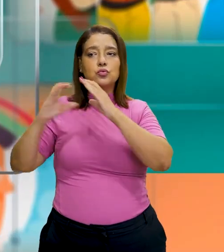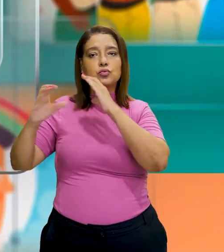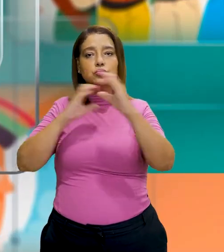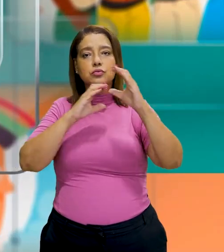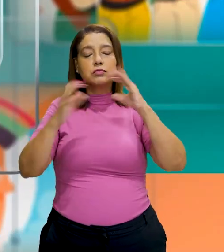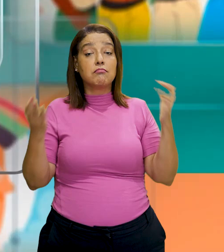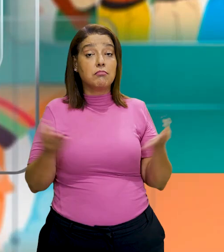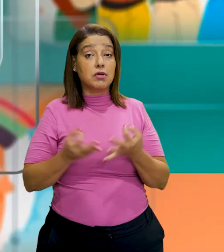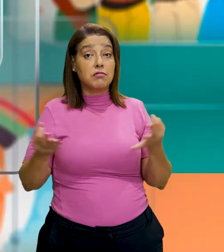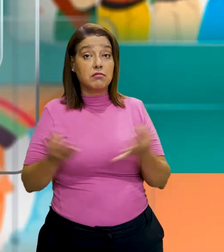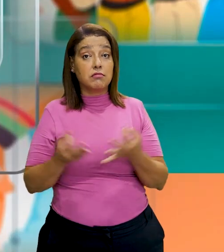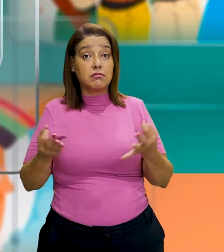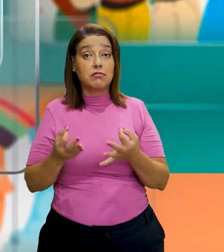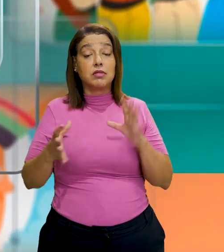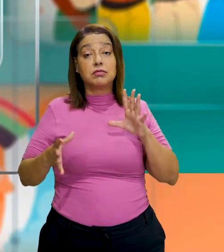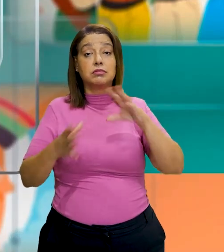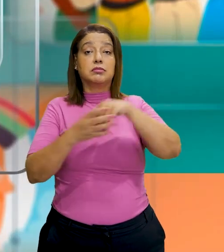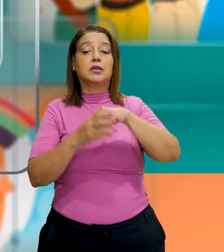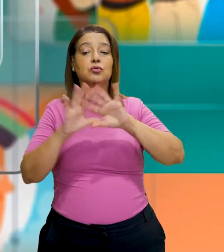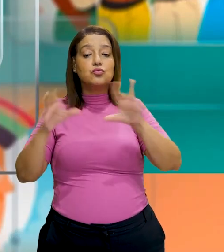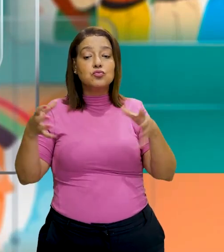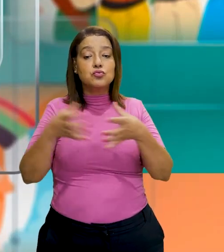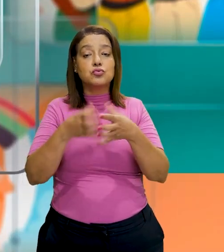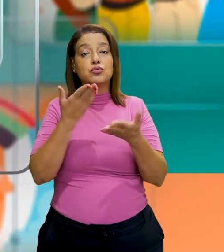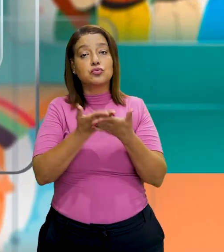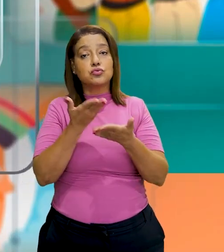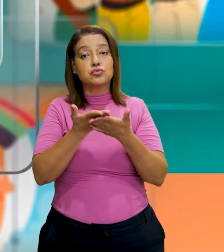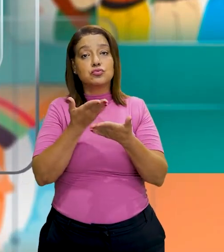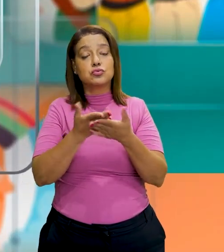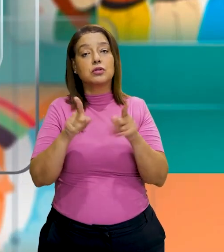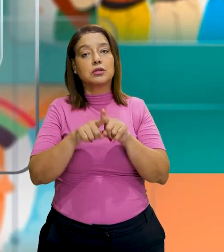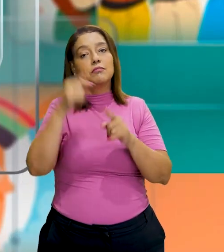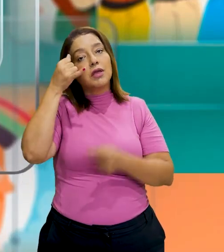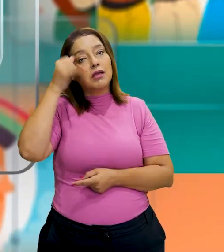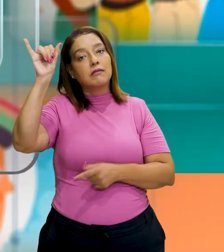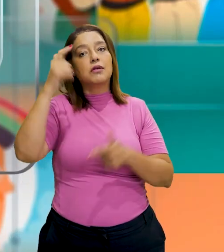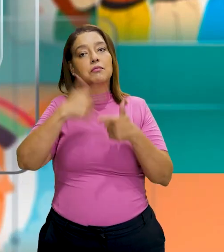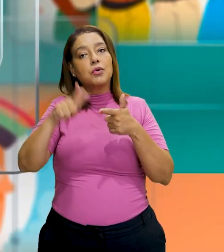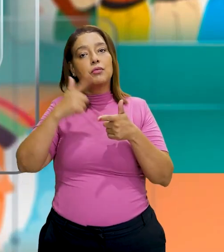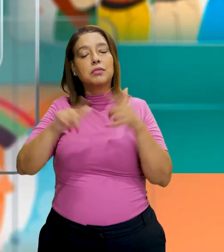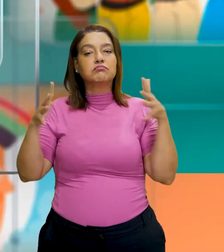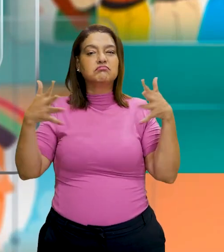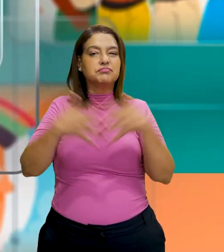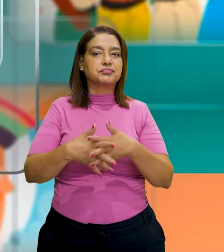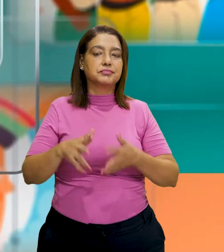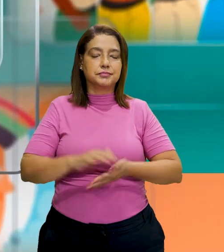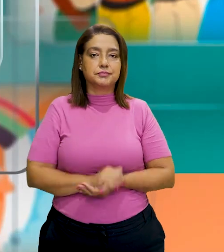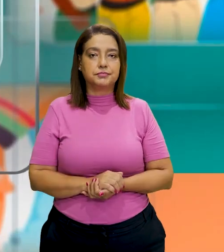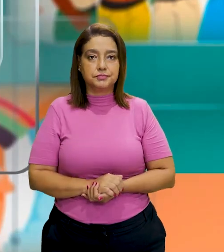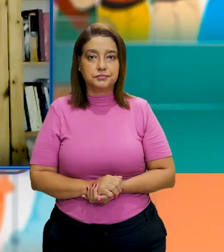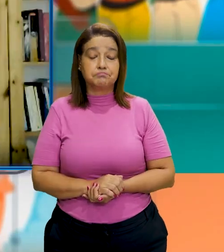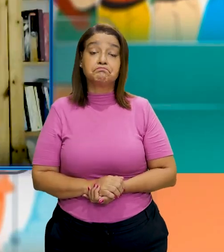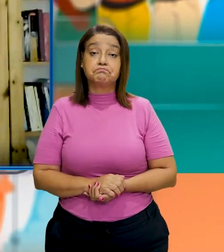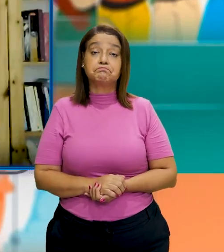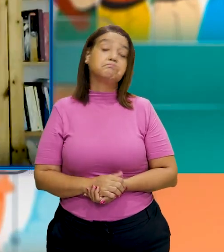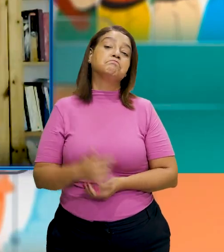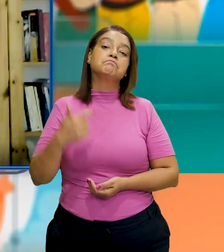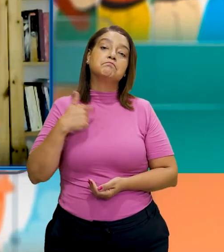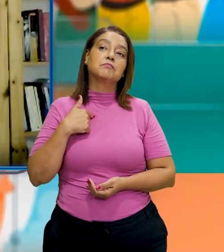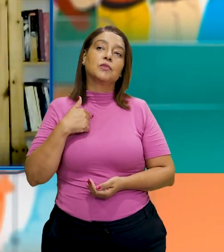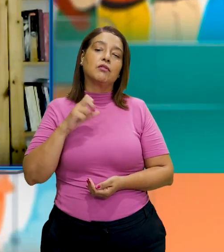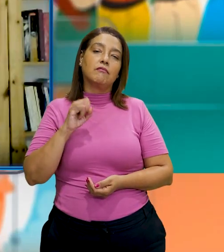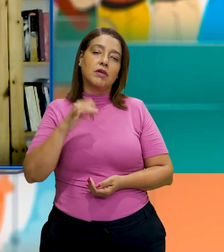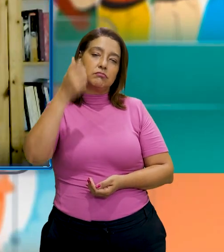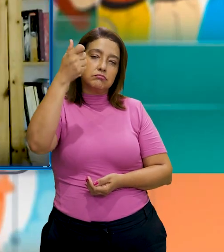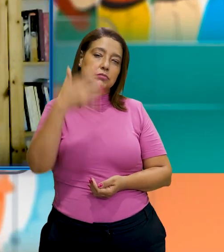comunicação mais eficiente dentro das equipes estudantis e evitar conflitos desnecessários? Eu